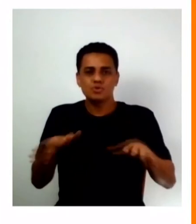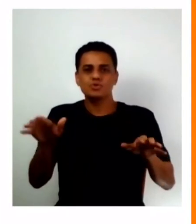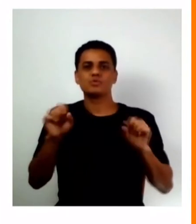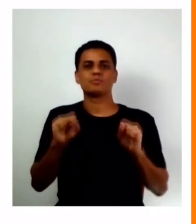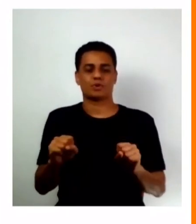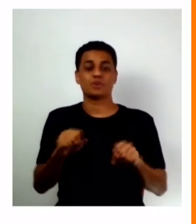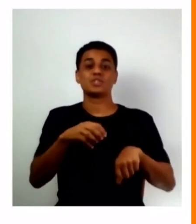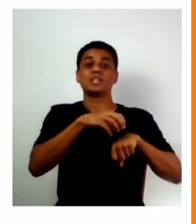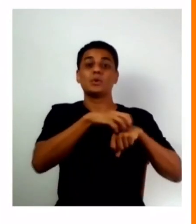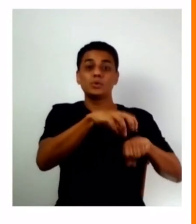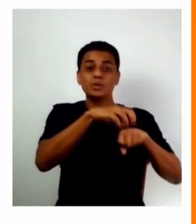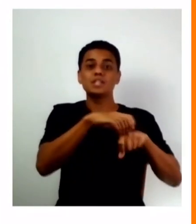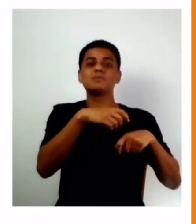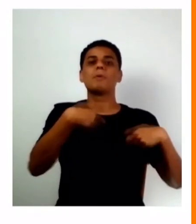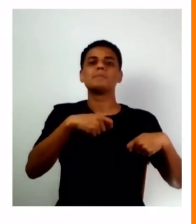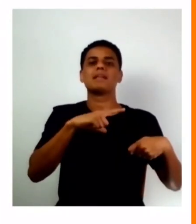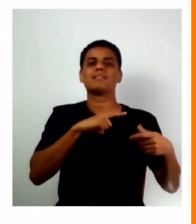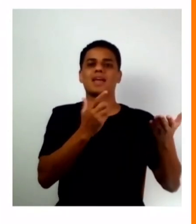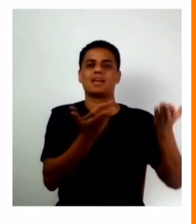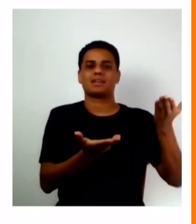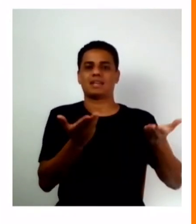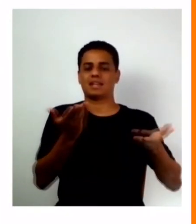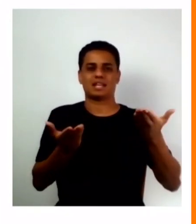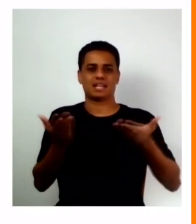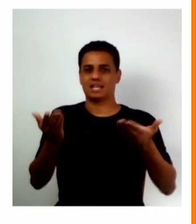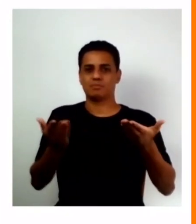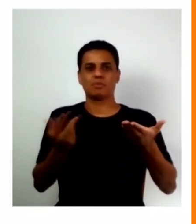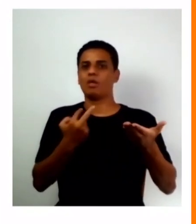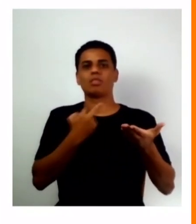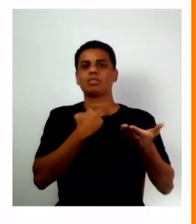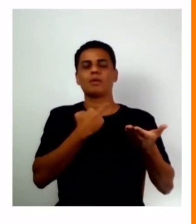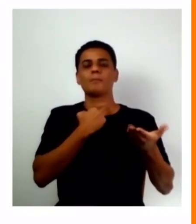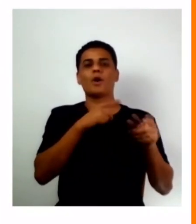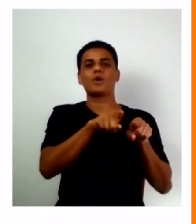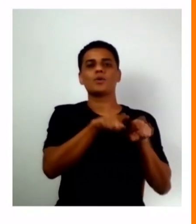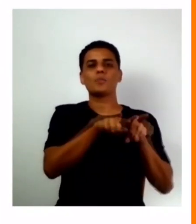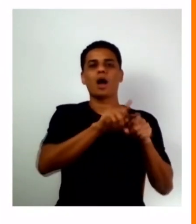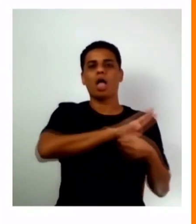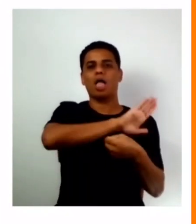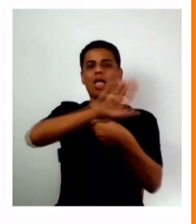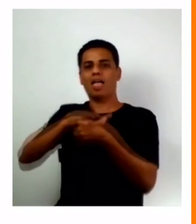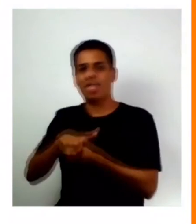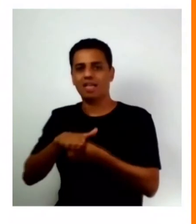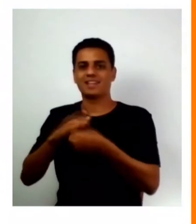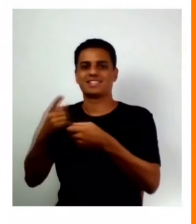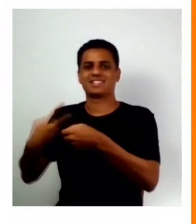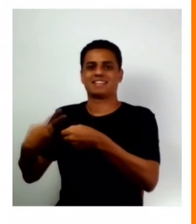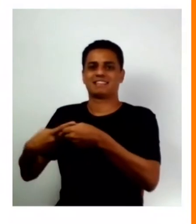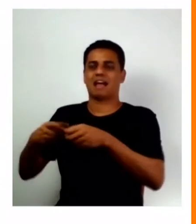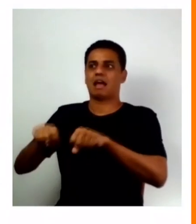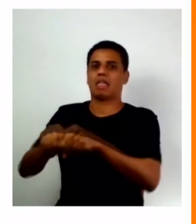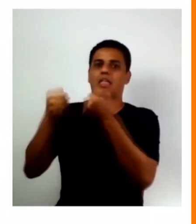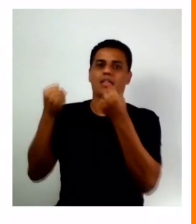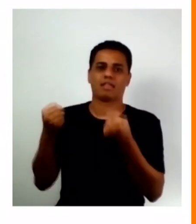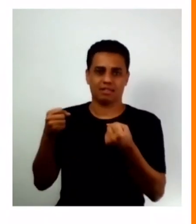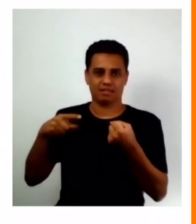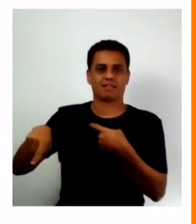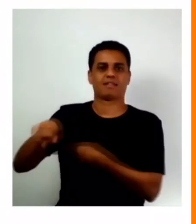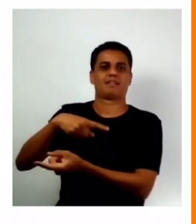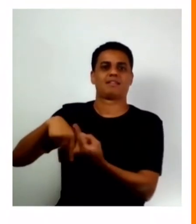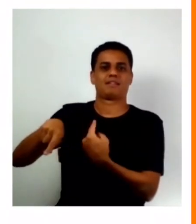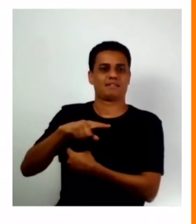equilibrado e não morir de êxito como alguma cidade está passando neste momento. E